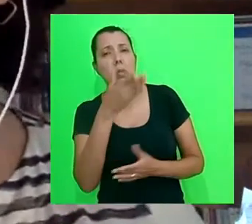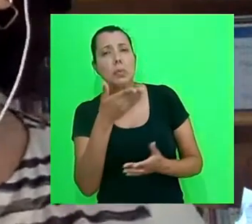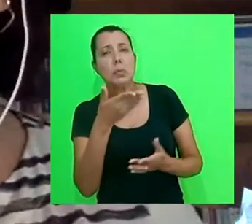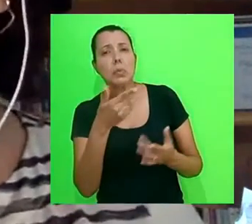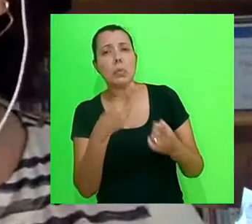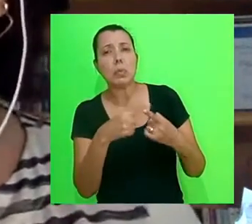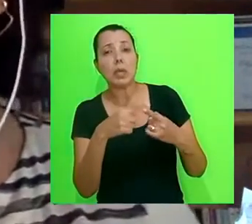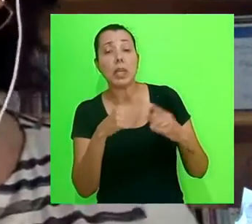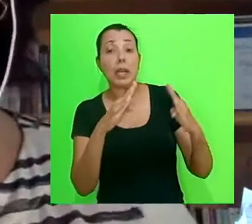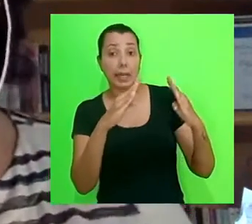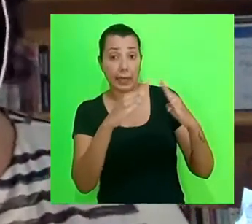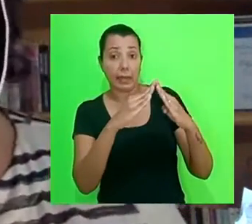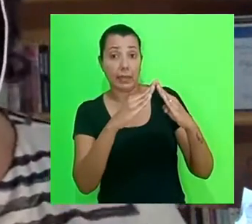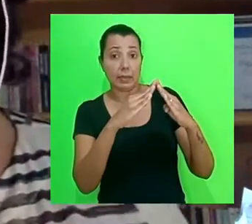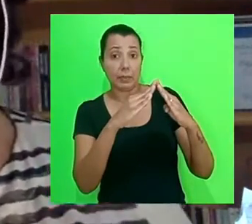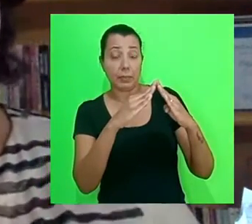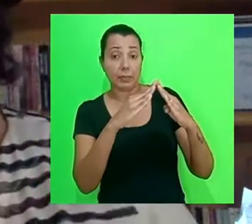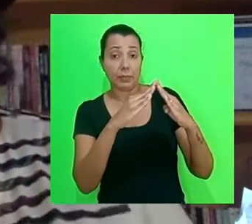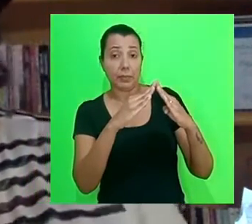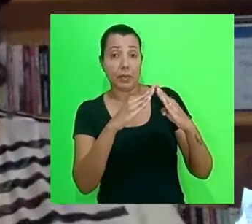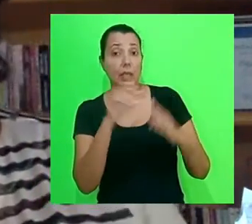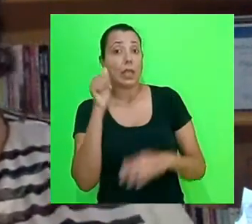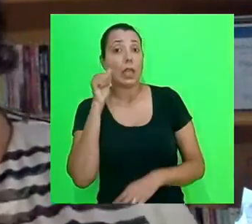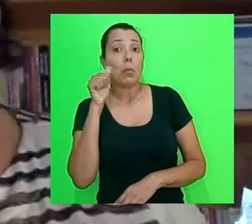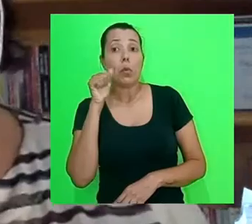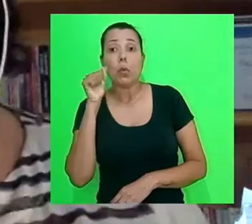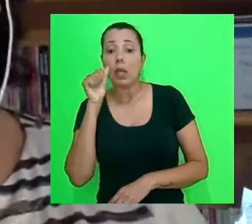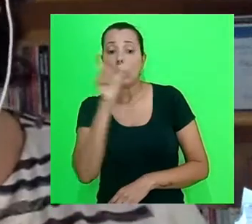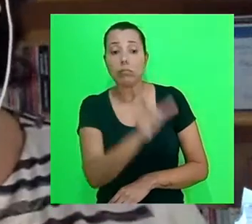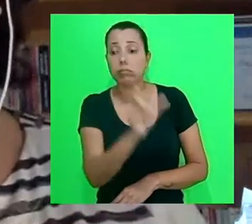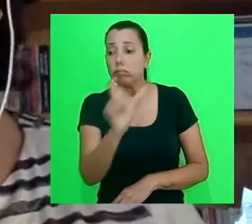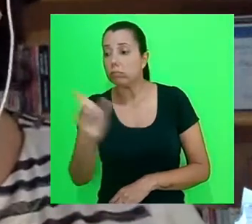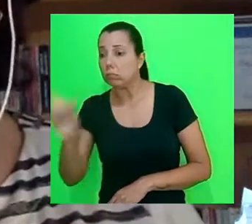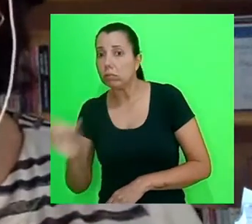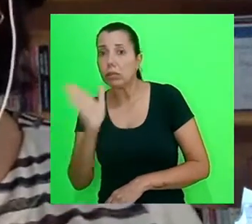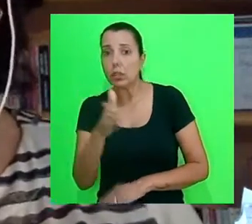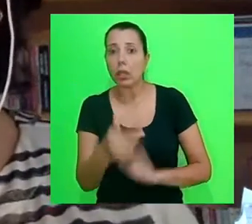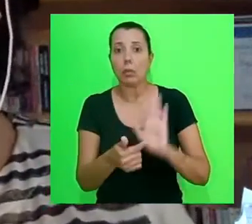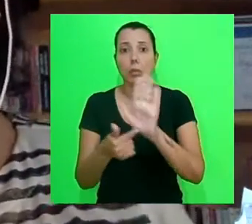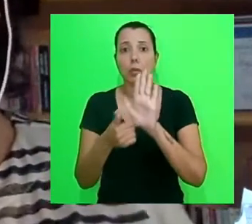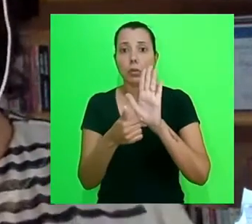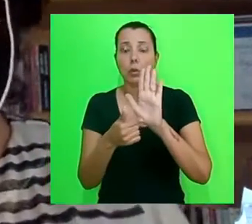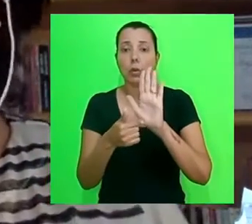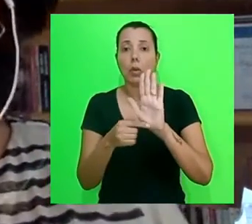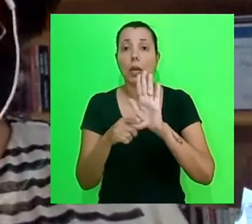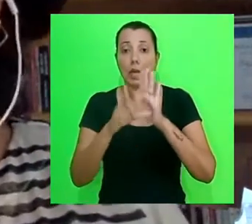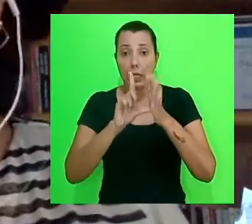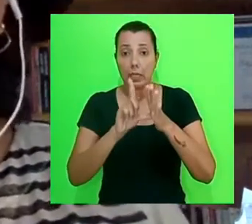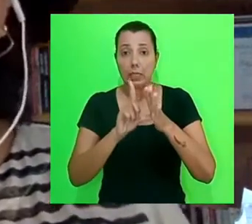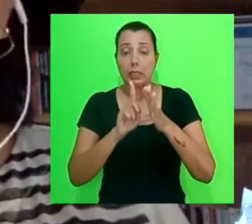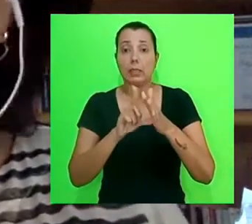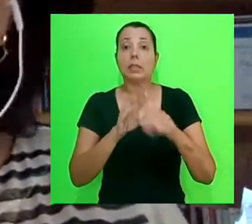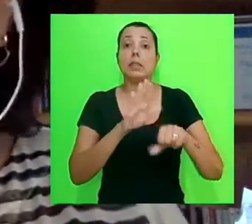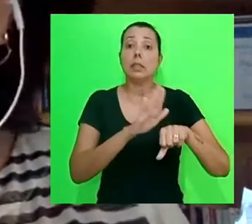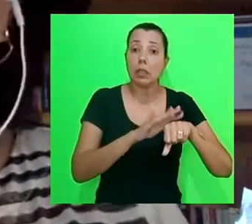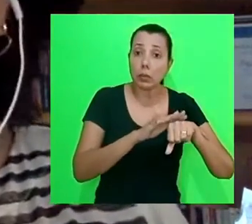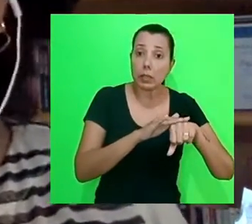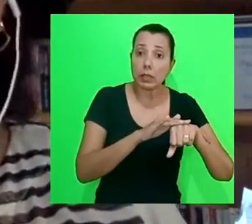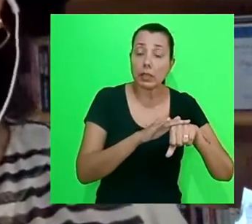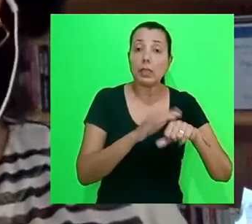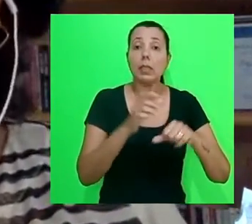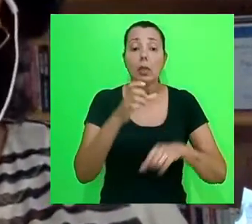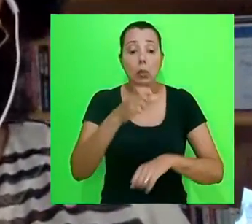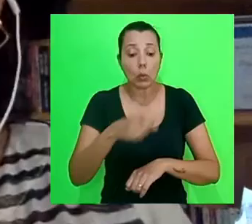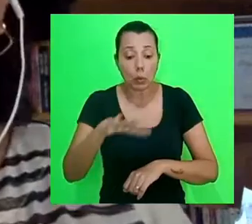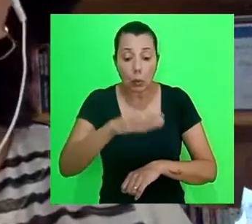no processo da pandemia, porque a mulher está no espaço da casa, né? Num espaço que